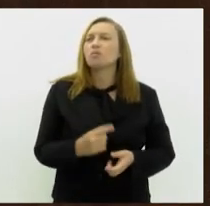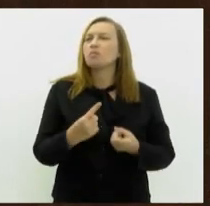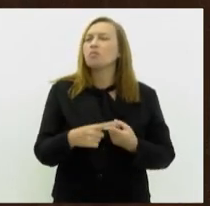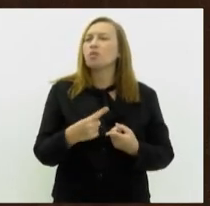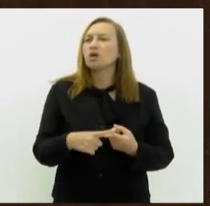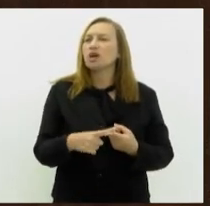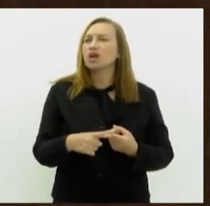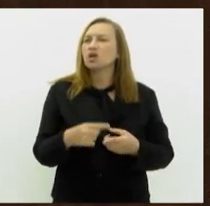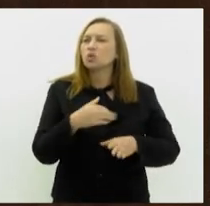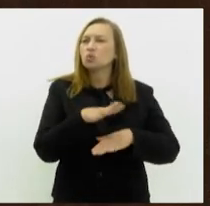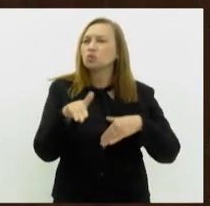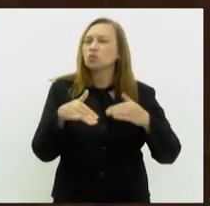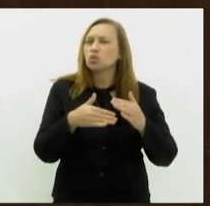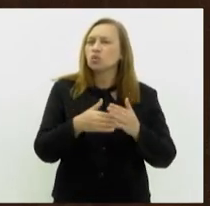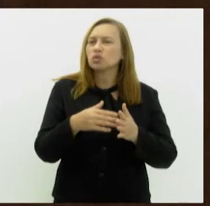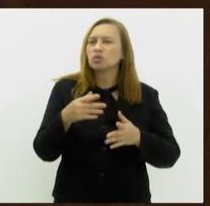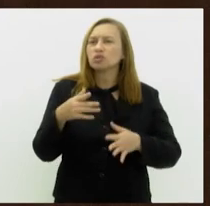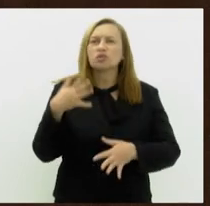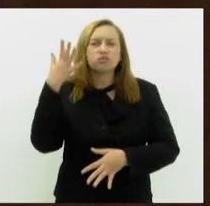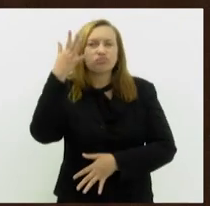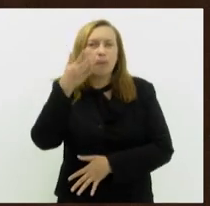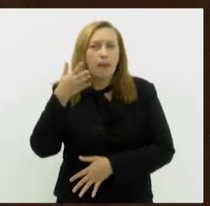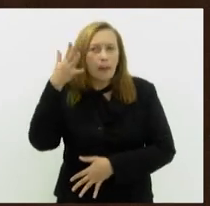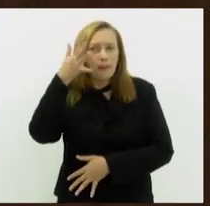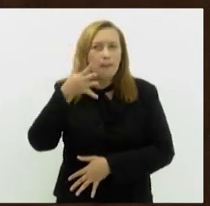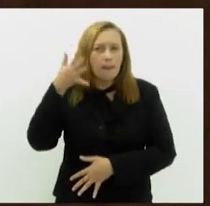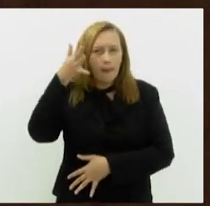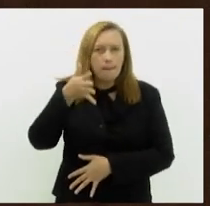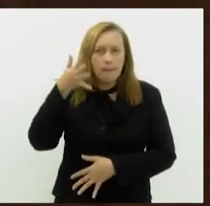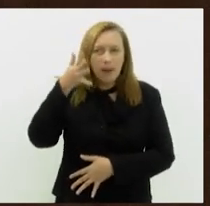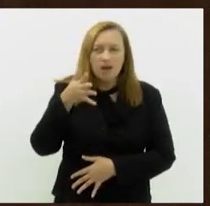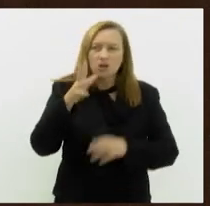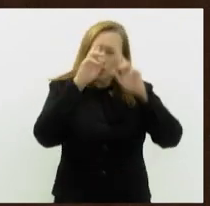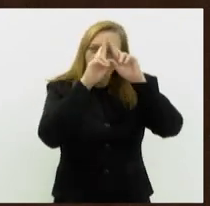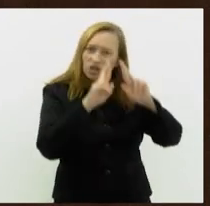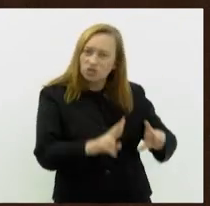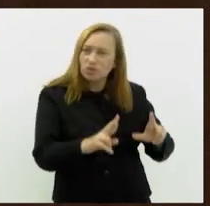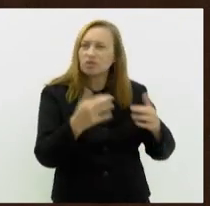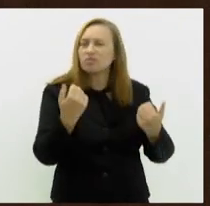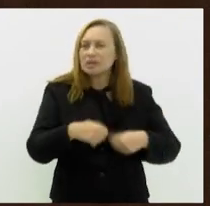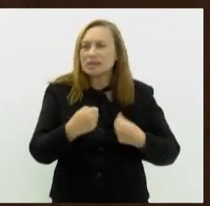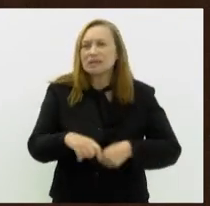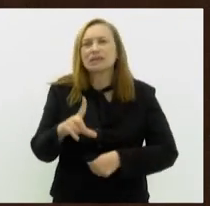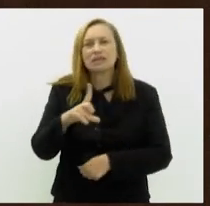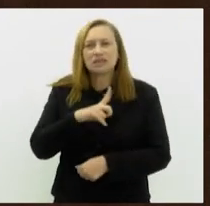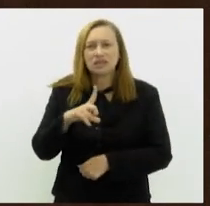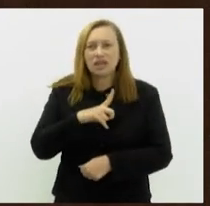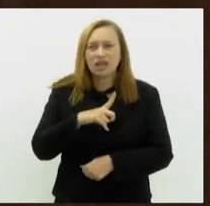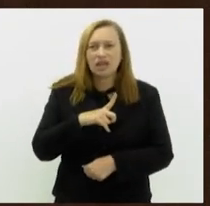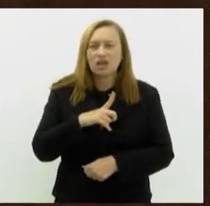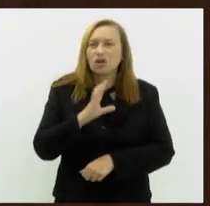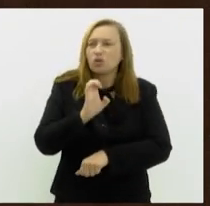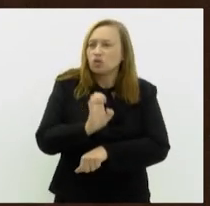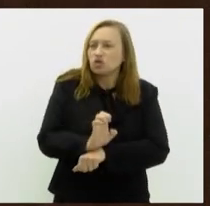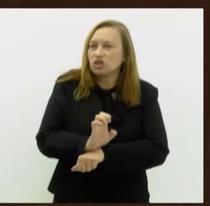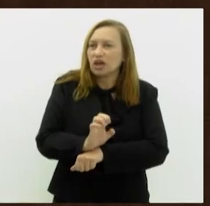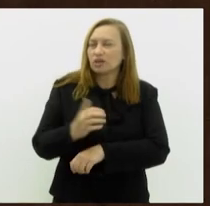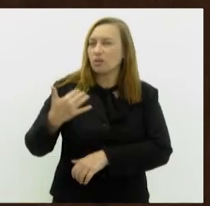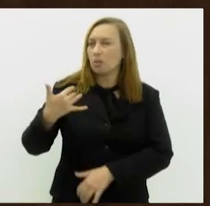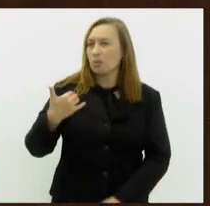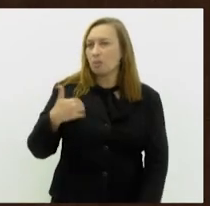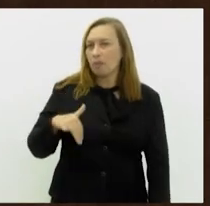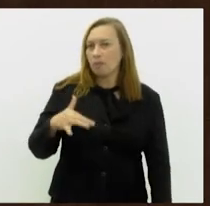aqueles e aquelas que fazem o debate sobre o respeito que precisa ter ao Estado